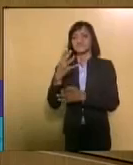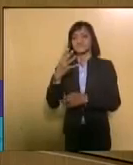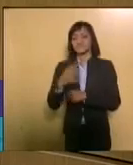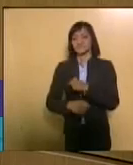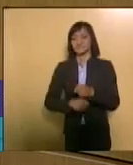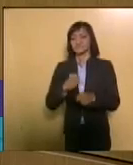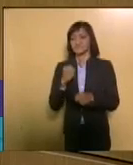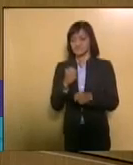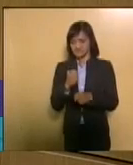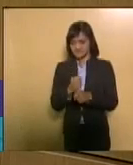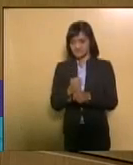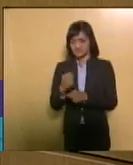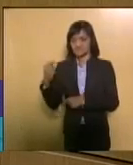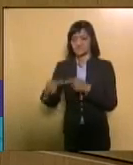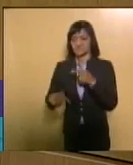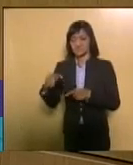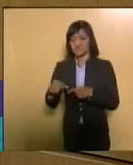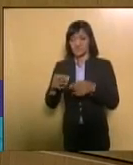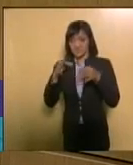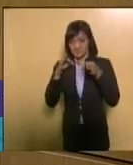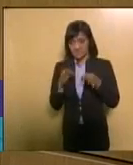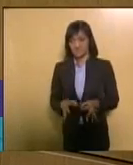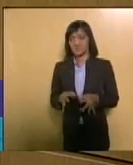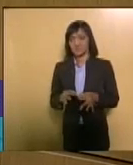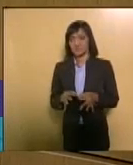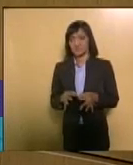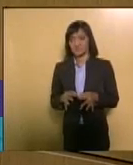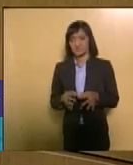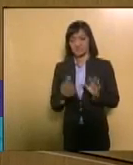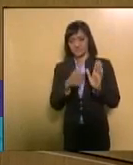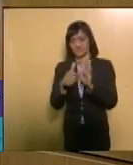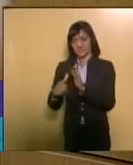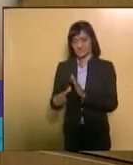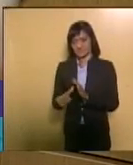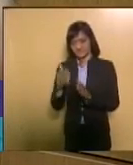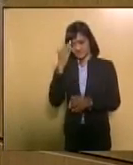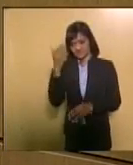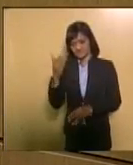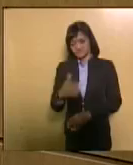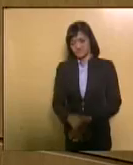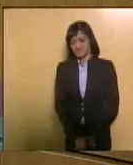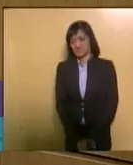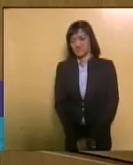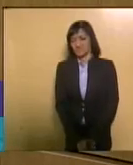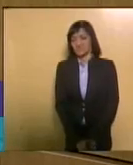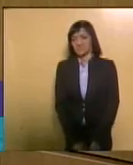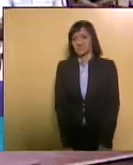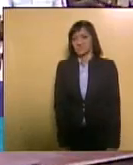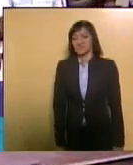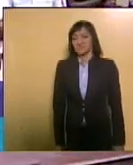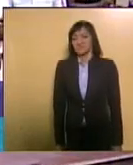anos a gente vai ter uma política concreta para poder monitorar e avaliar obrigada